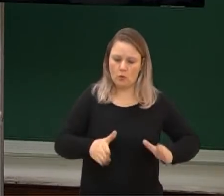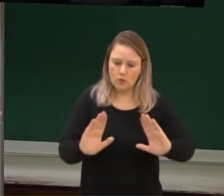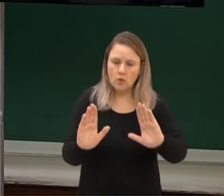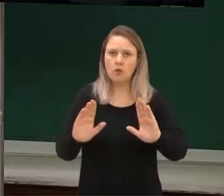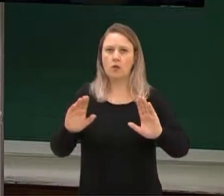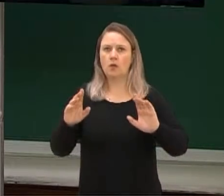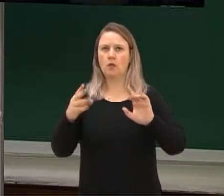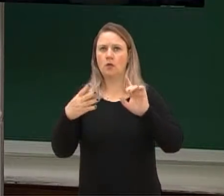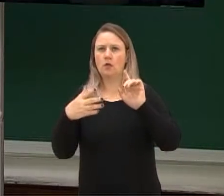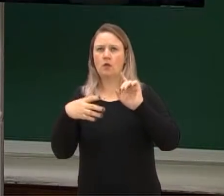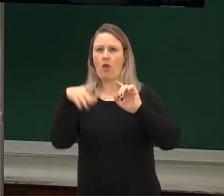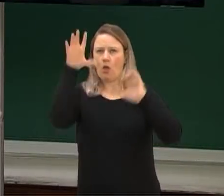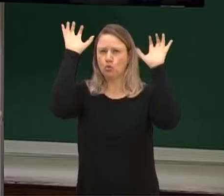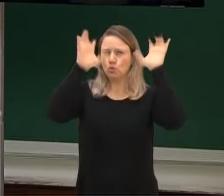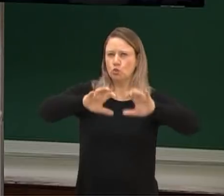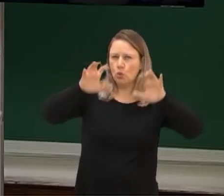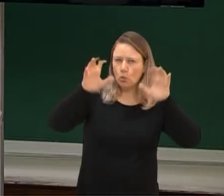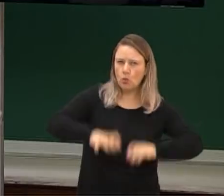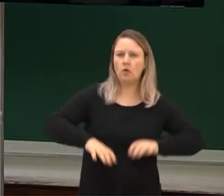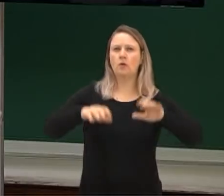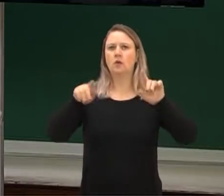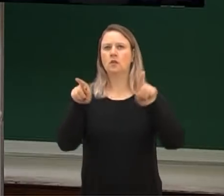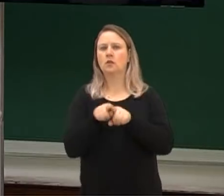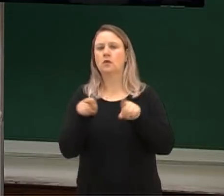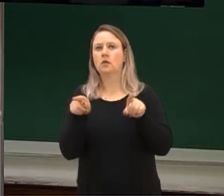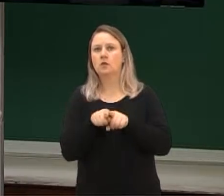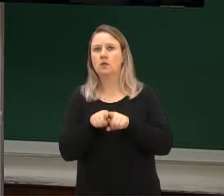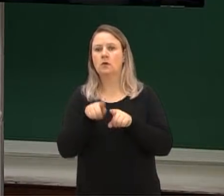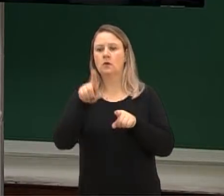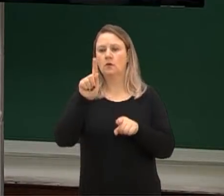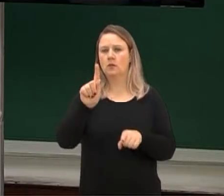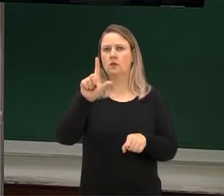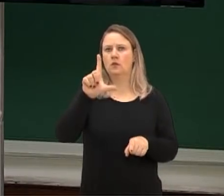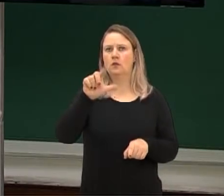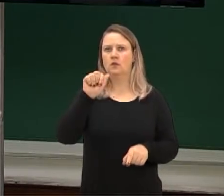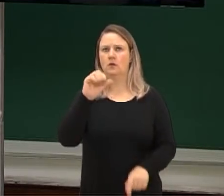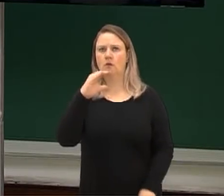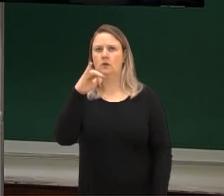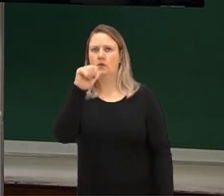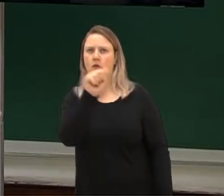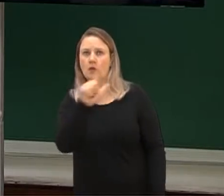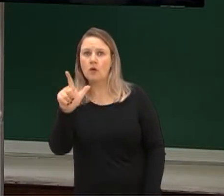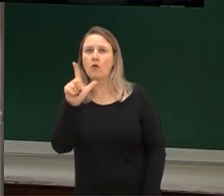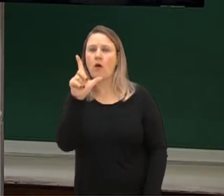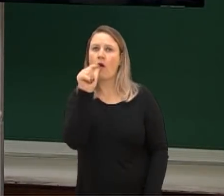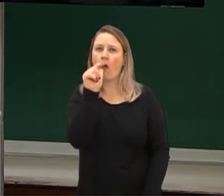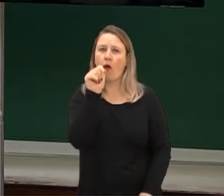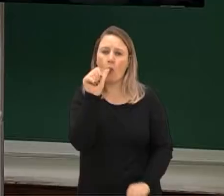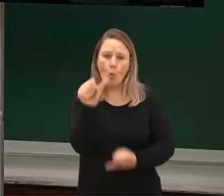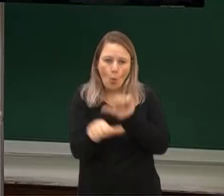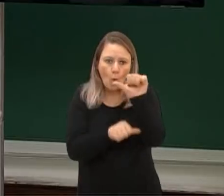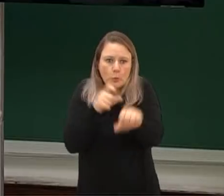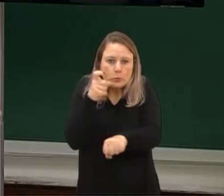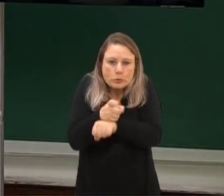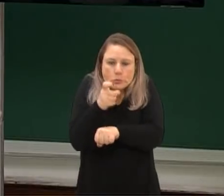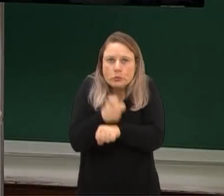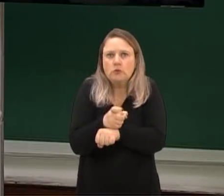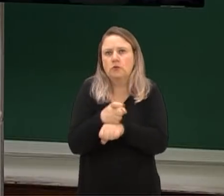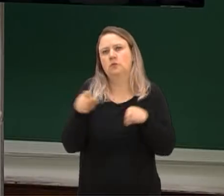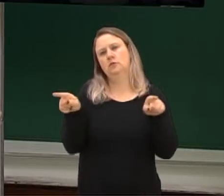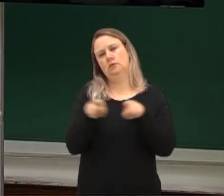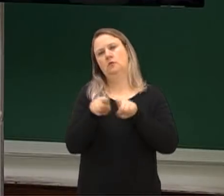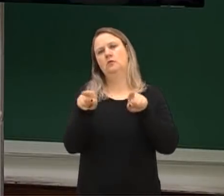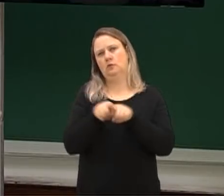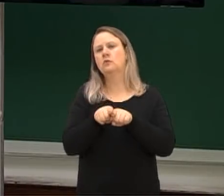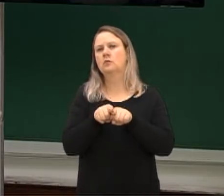rio. Erosão pluvial, água da chuva. E a erosão glacial, a água congelada. Aí, sobrando aqui, a erosão eólica, então, que é